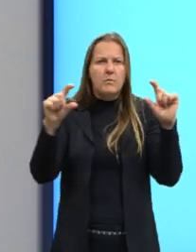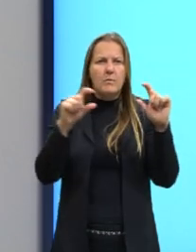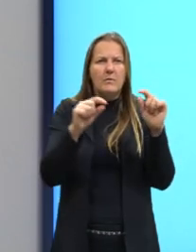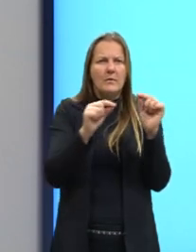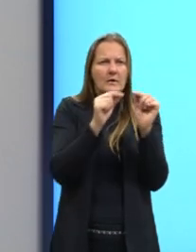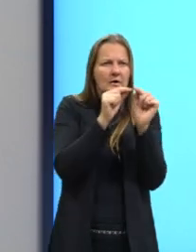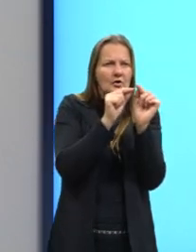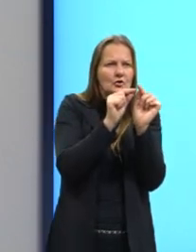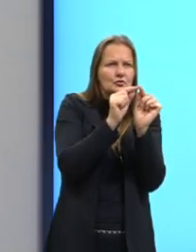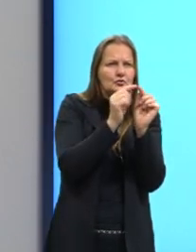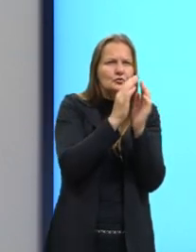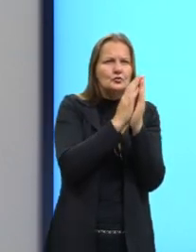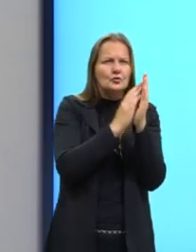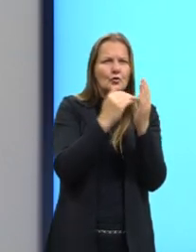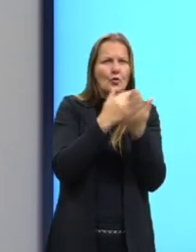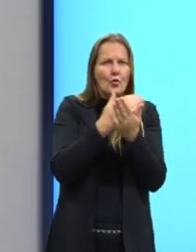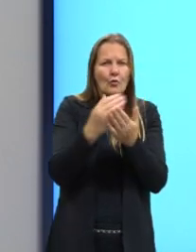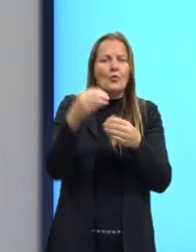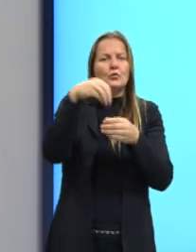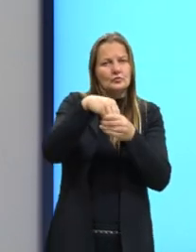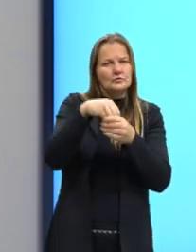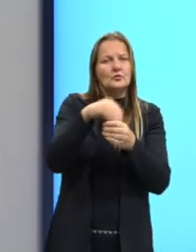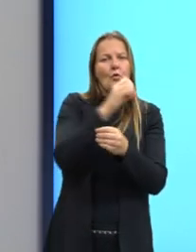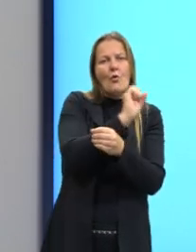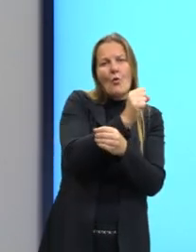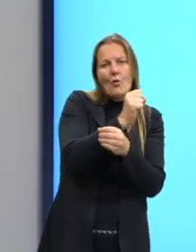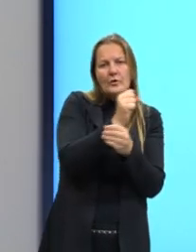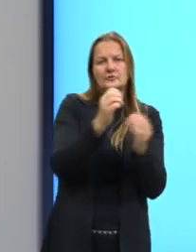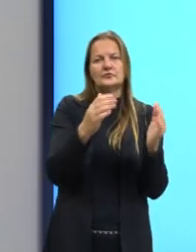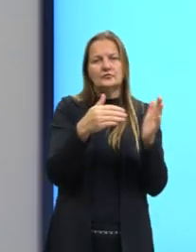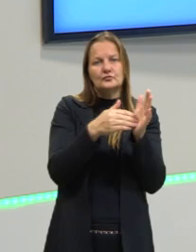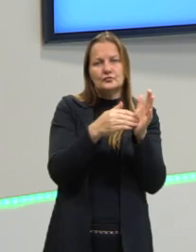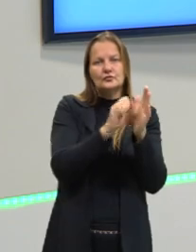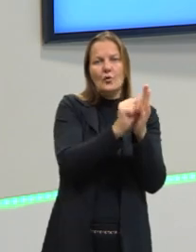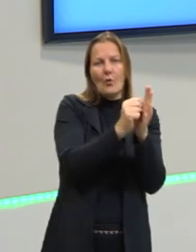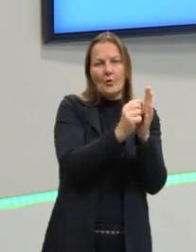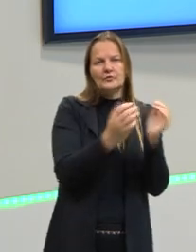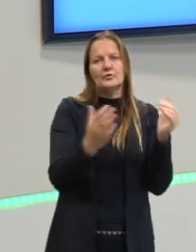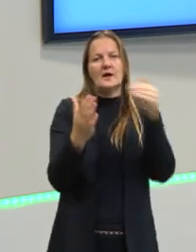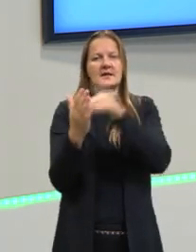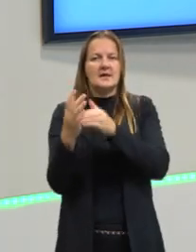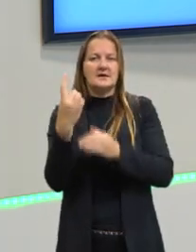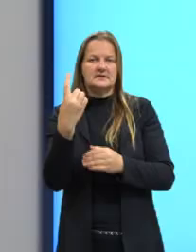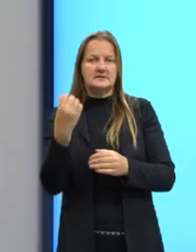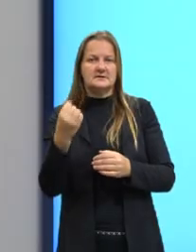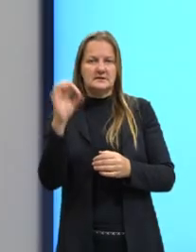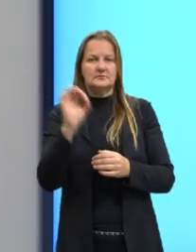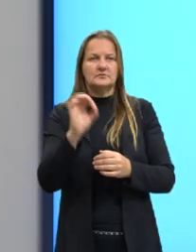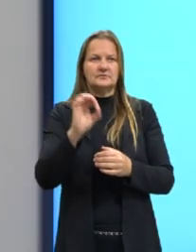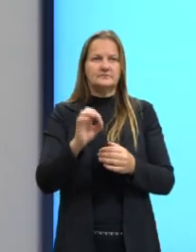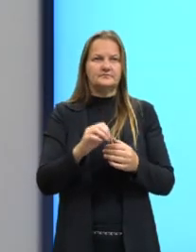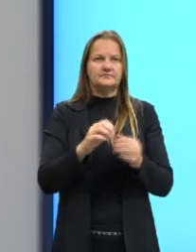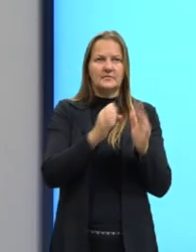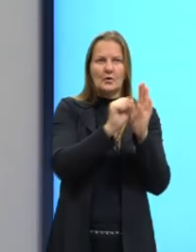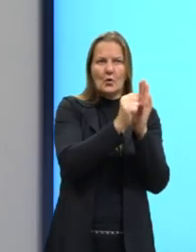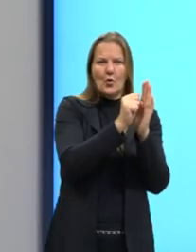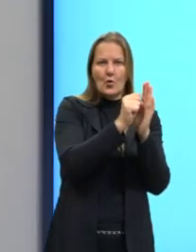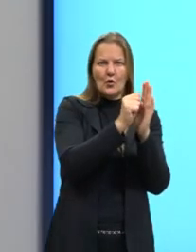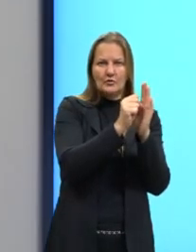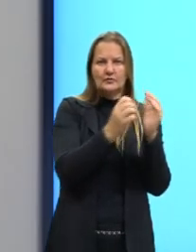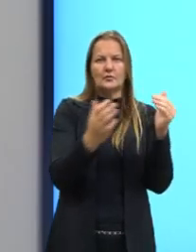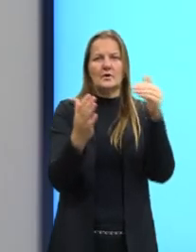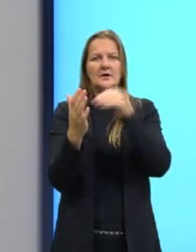desse dessa questão tá dentro dessa faixa ou seja está dentro da faixa percentual que varia de 8